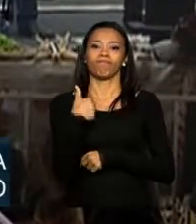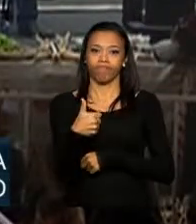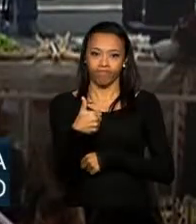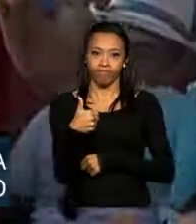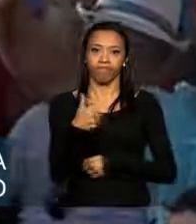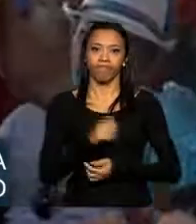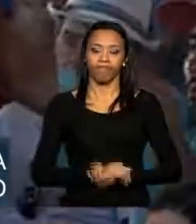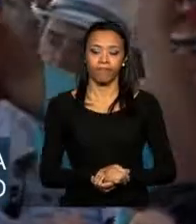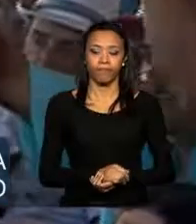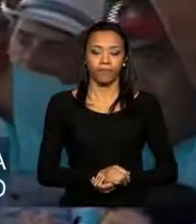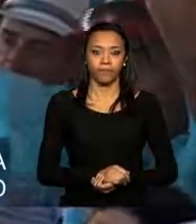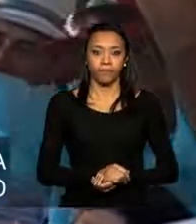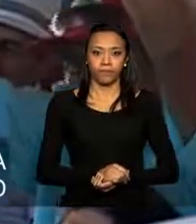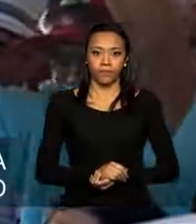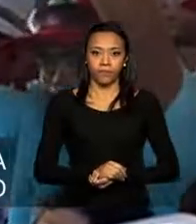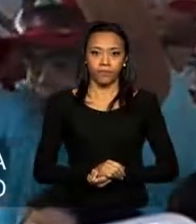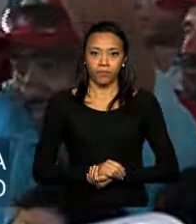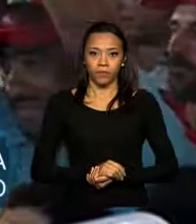e